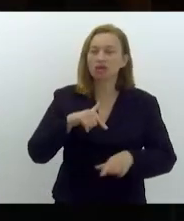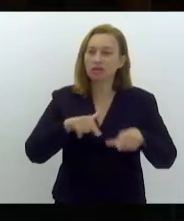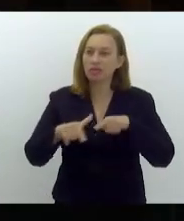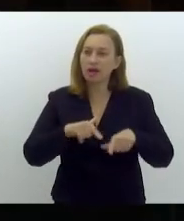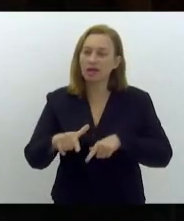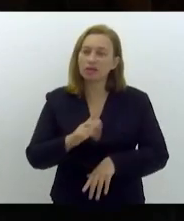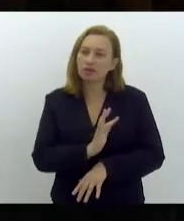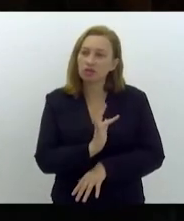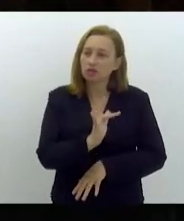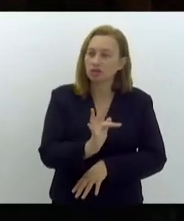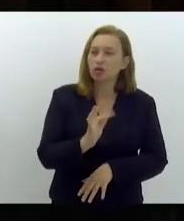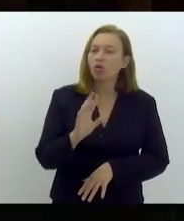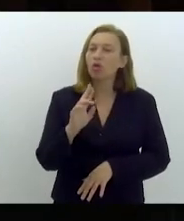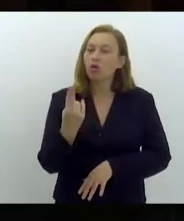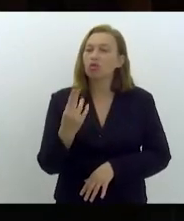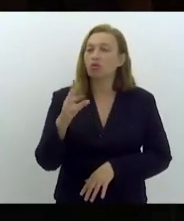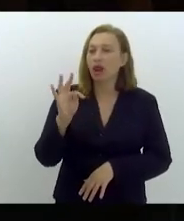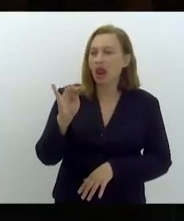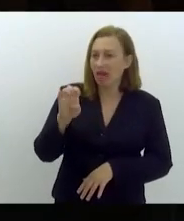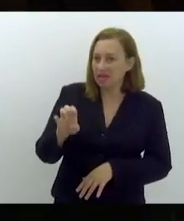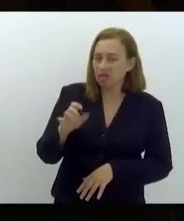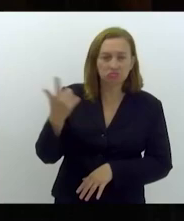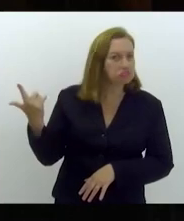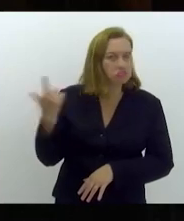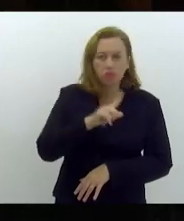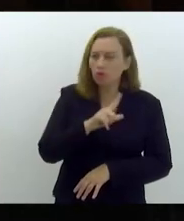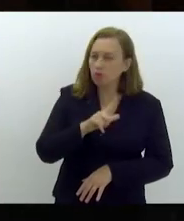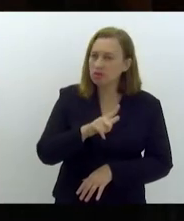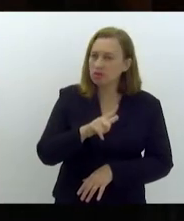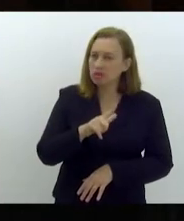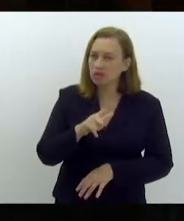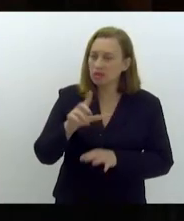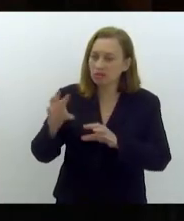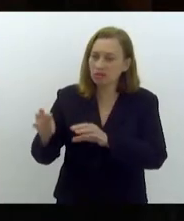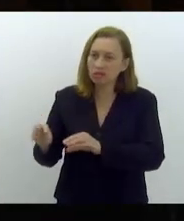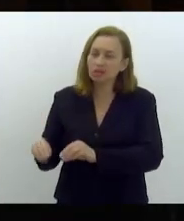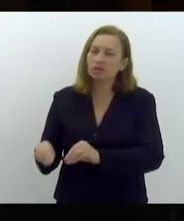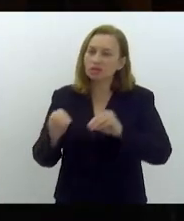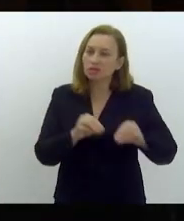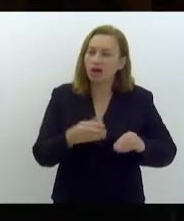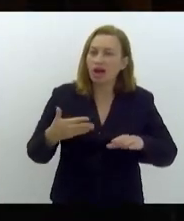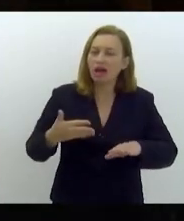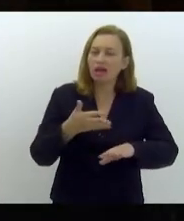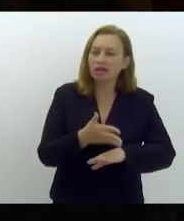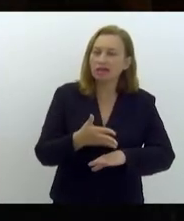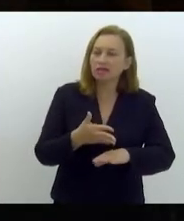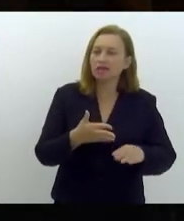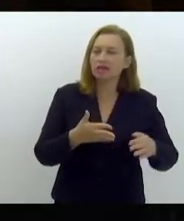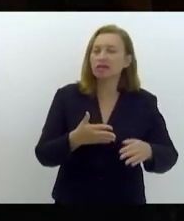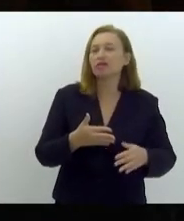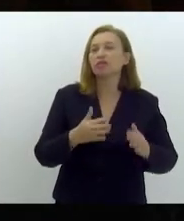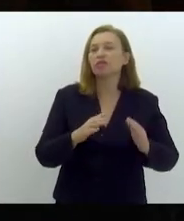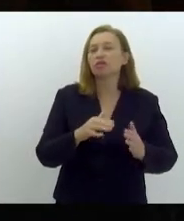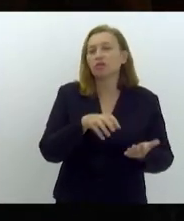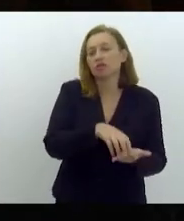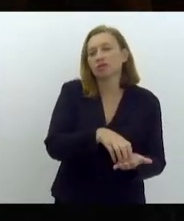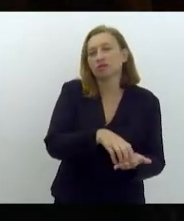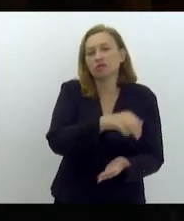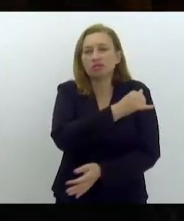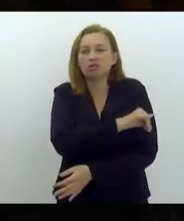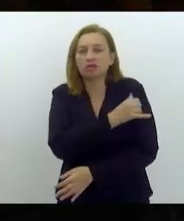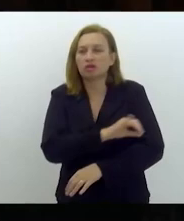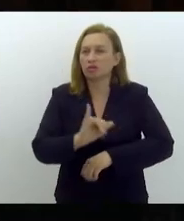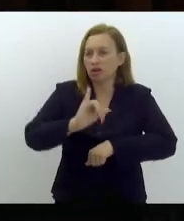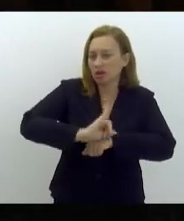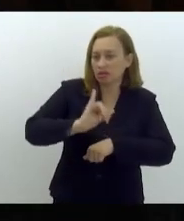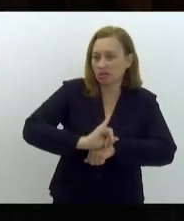trabalhador do Leste Fluminense não consiga mais se deslocar até o centro da cidade do Rio de Janeiro que é a capital que é